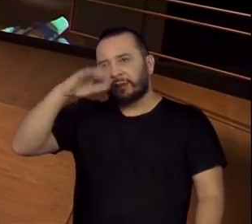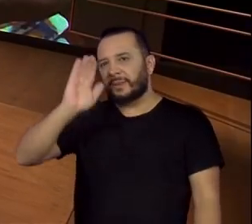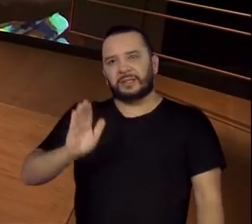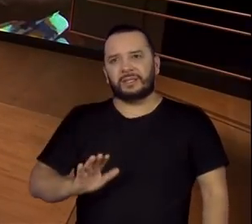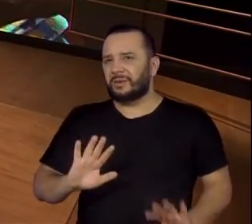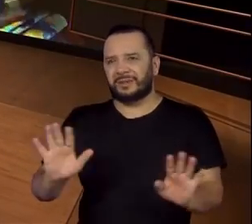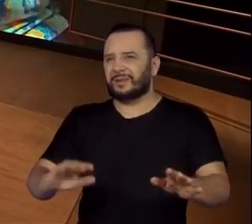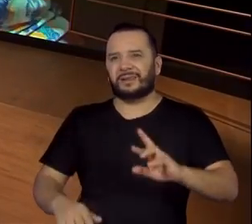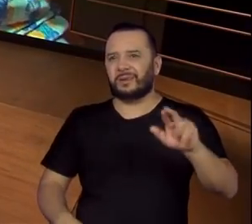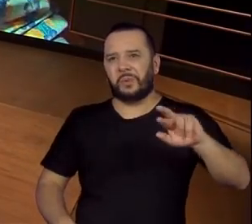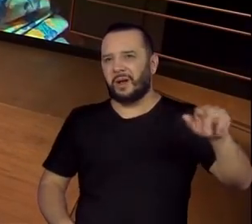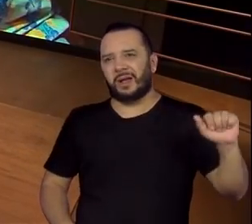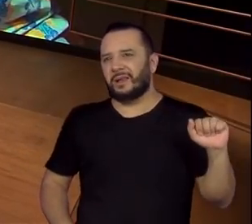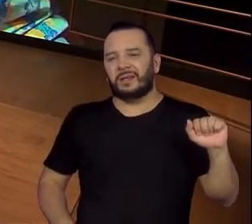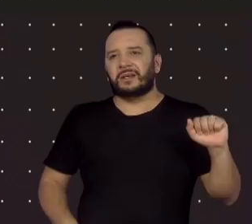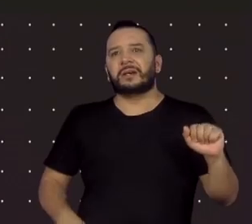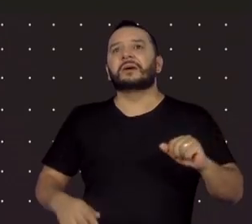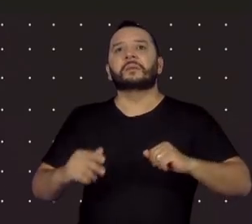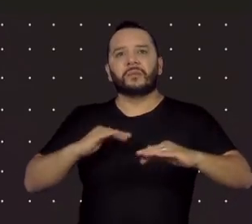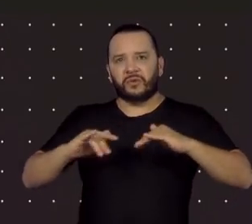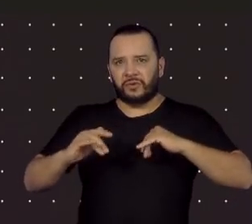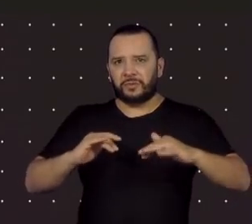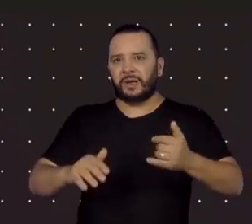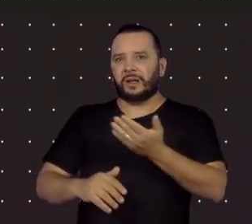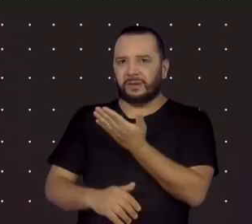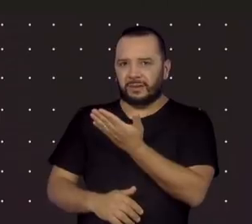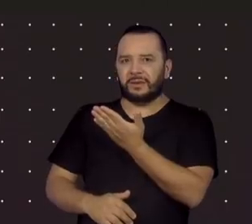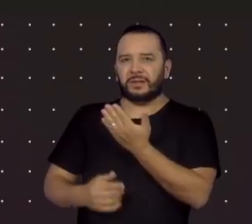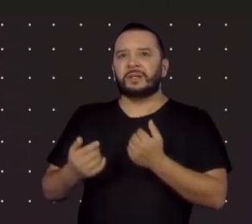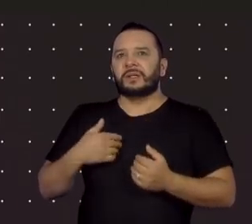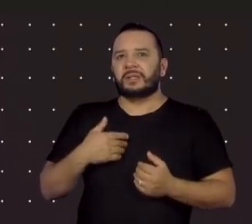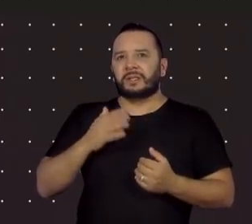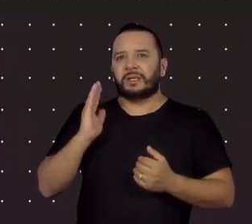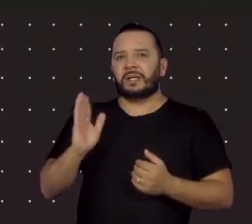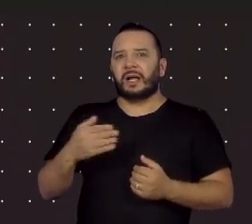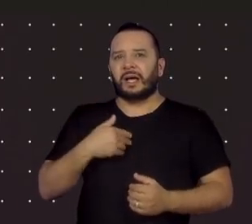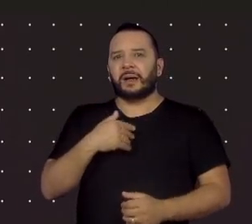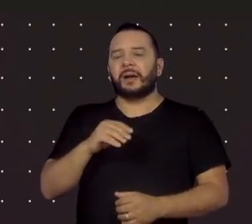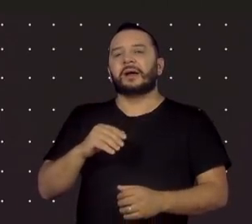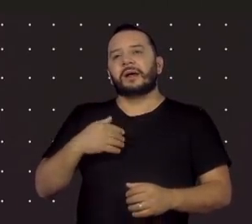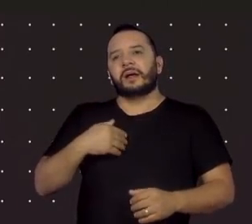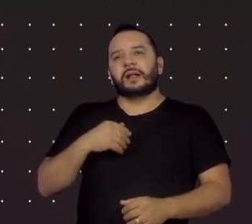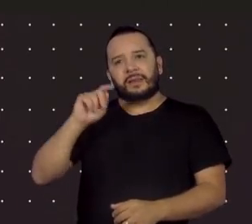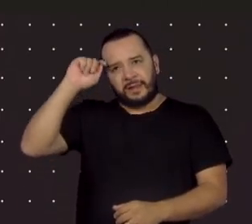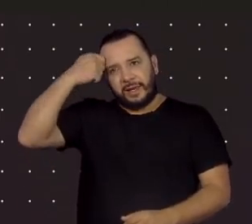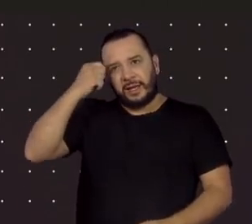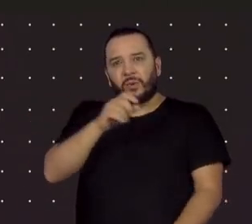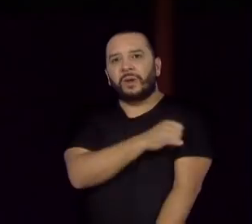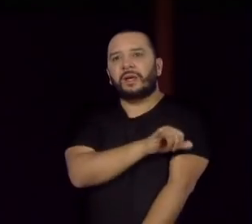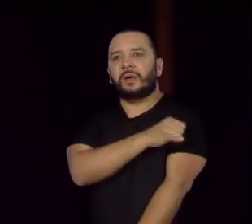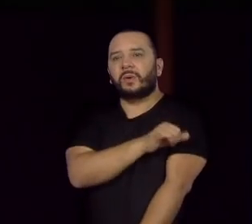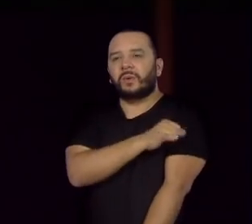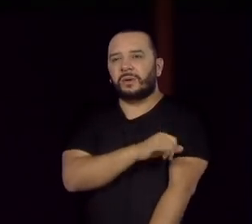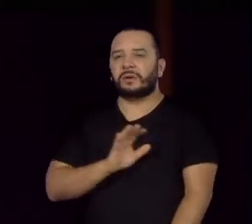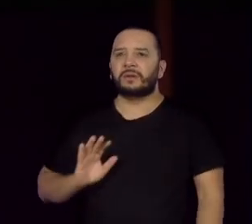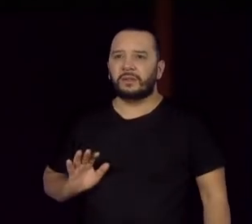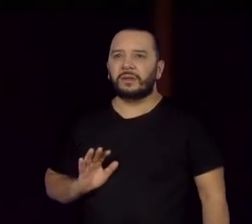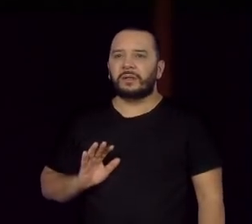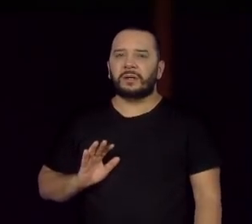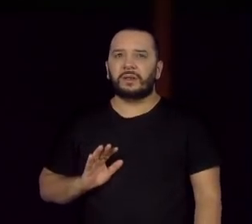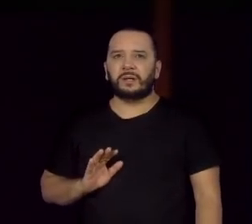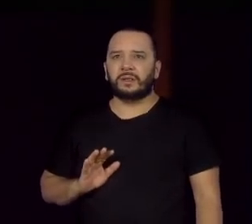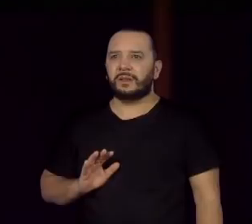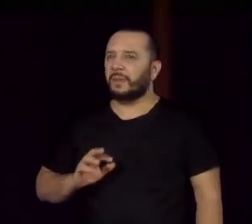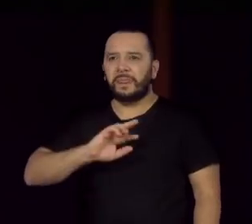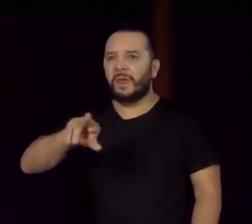era, porque o movimento Black Rio, chamado movimento Black Rio, ele tinha uma conotação... Não tinha nenhuma